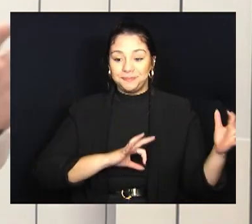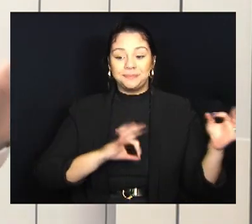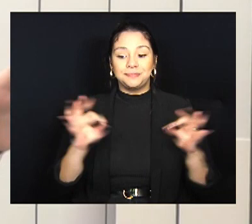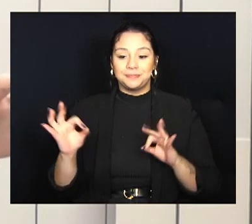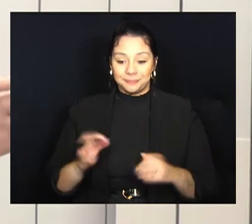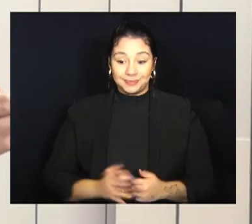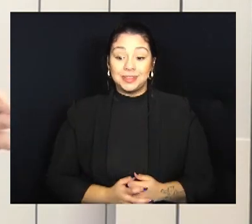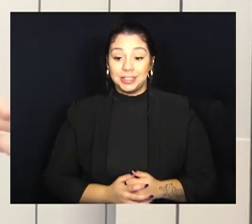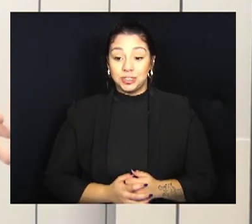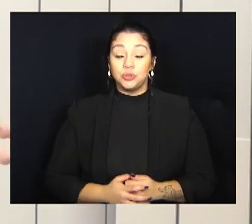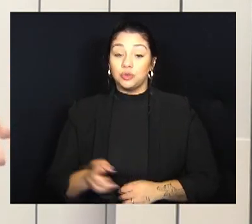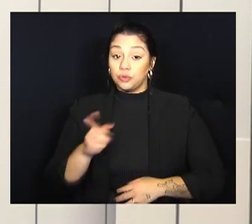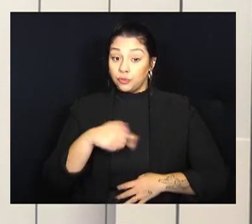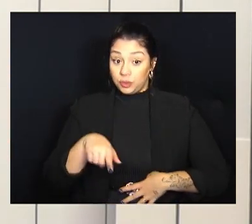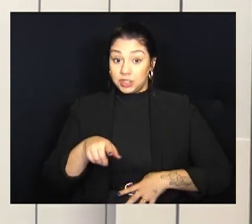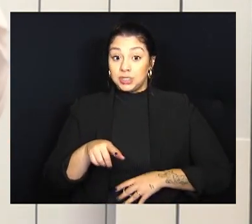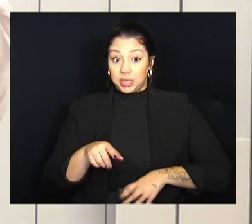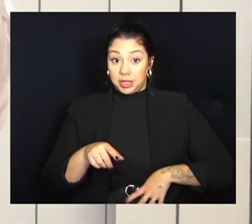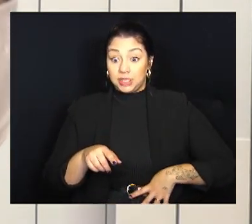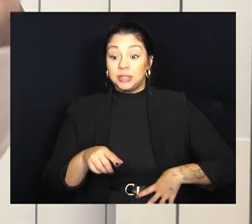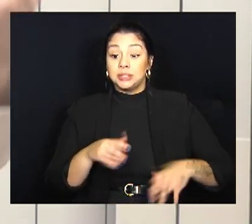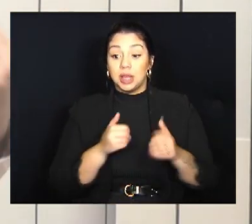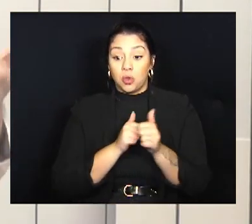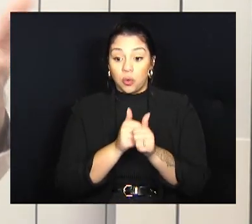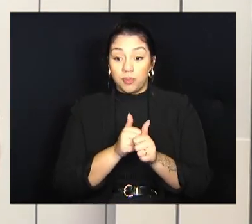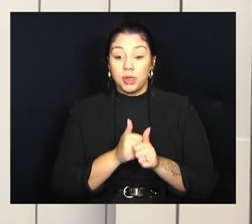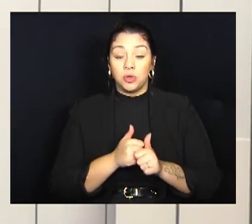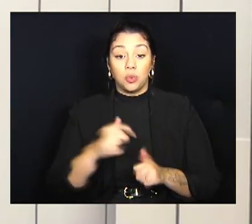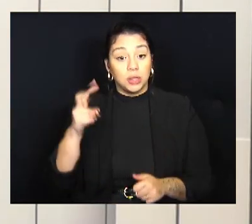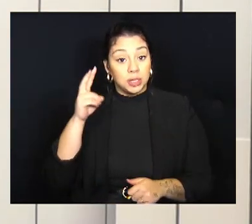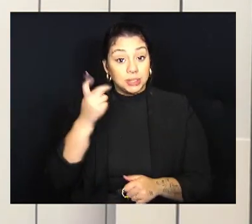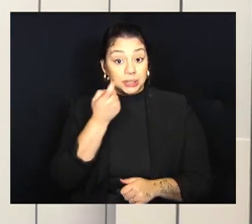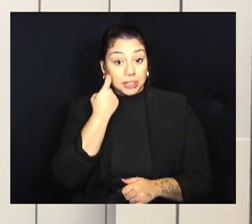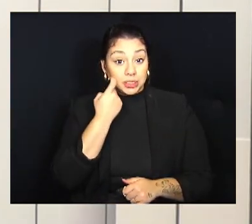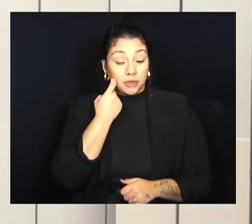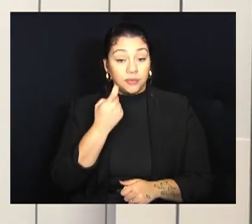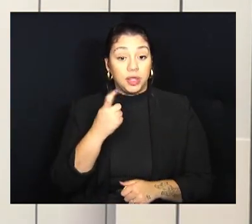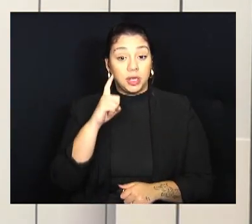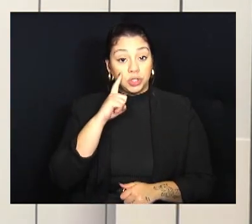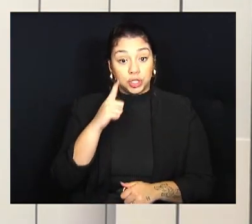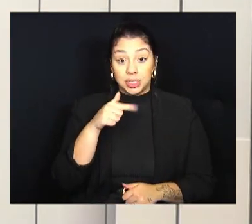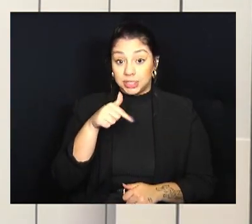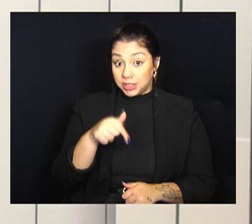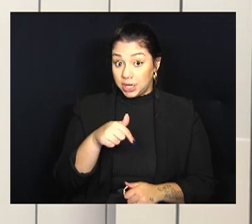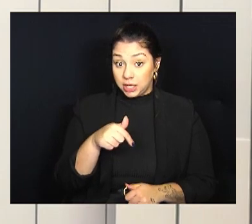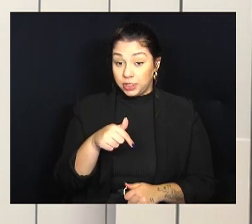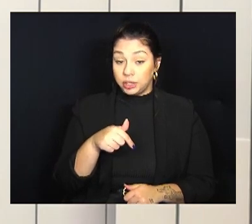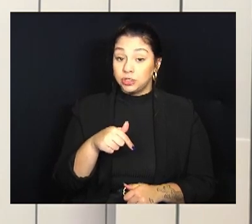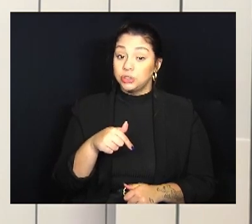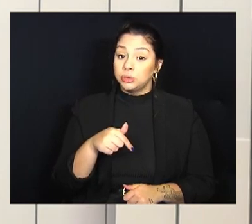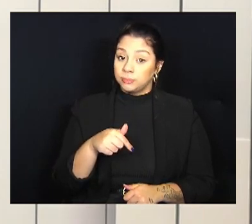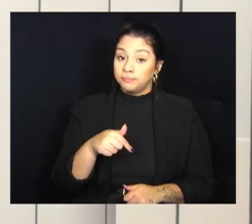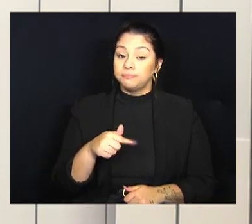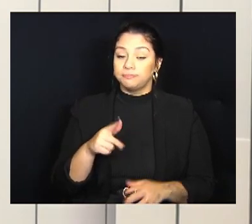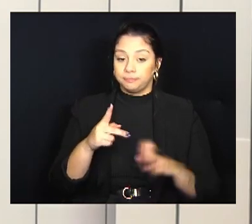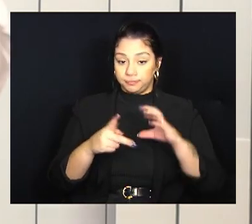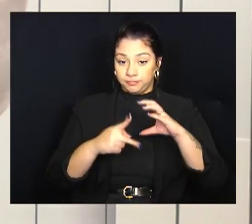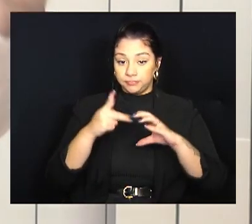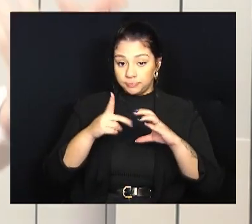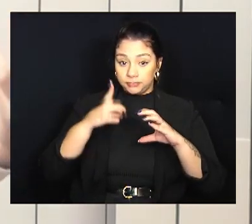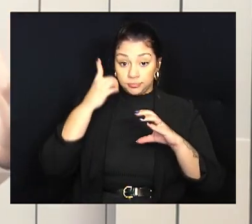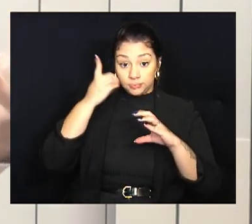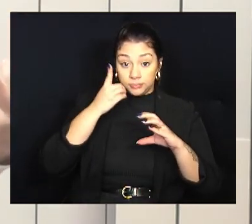audiência. Você deve ter acompanhado que na última sexta-feira, dia 7, a Câmara dos Deputados aprovou